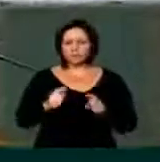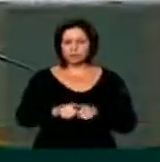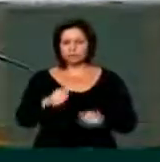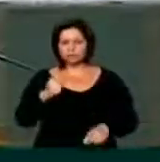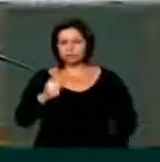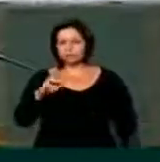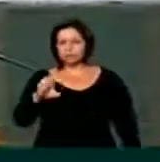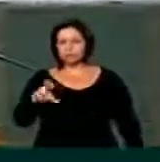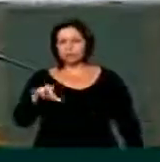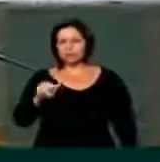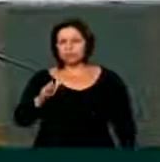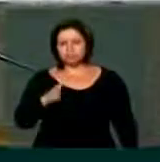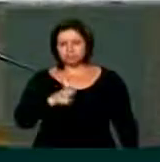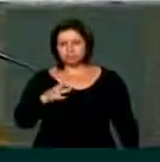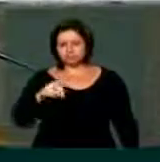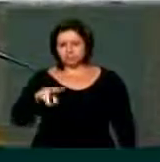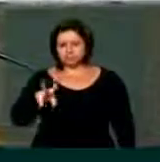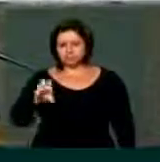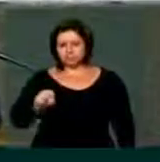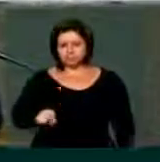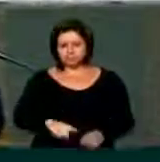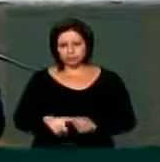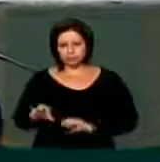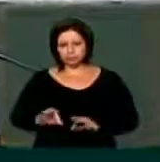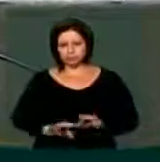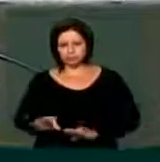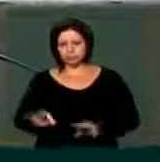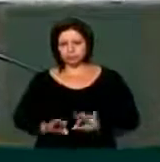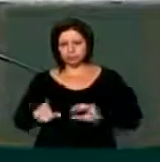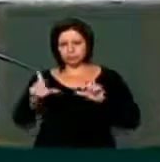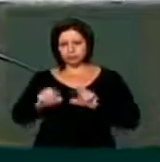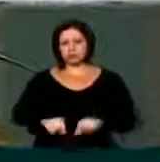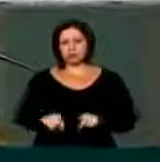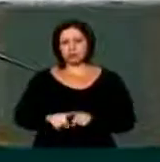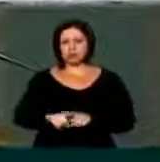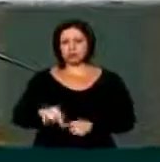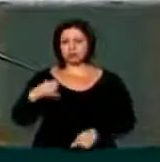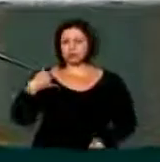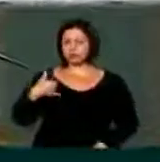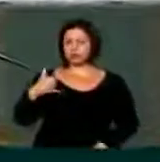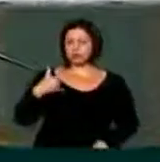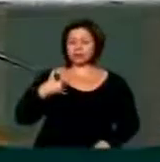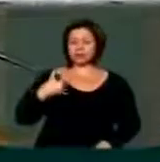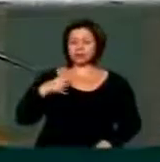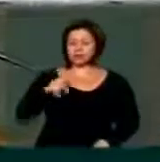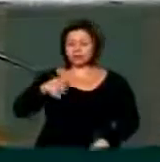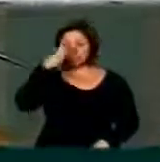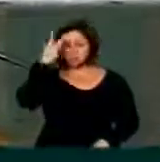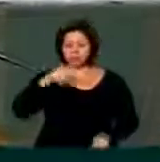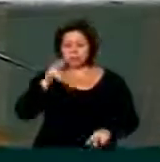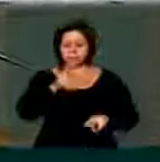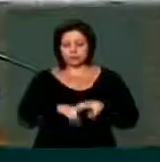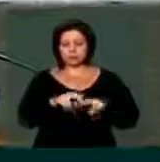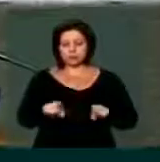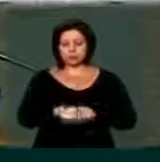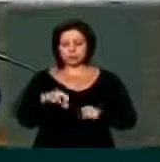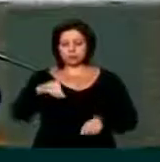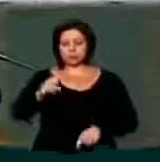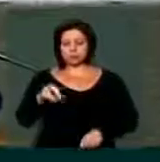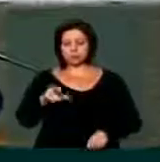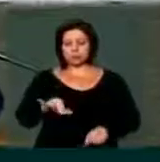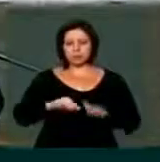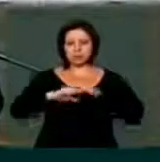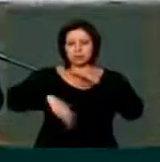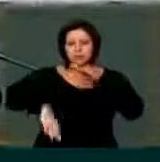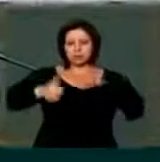Aécio Neves, que sinalizou na última hora por aí, redução da maioridade, como se isso resolvesse o problema